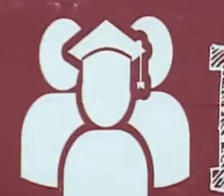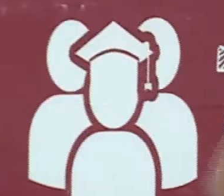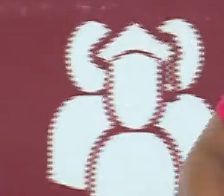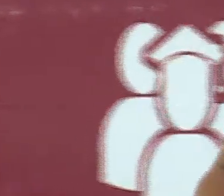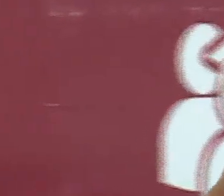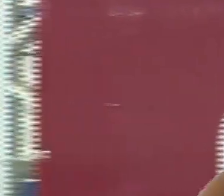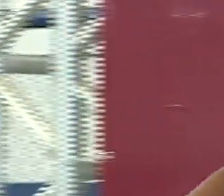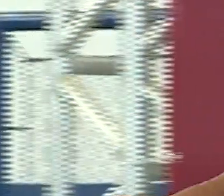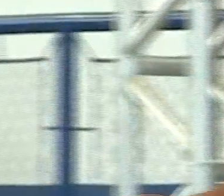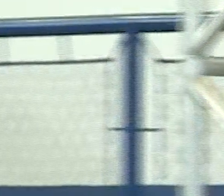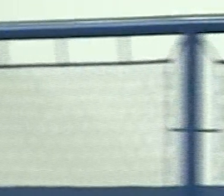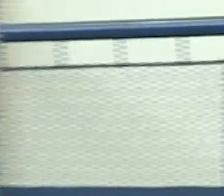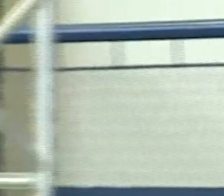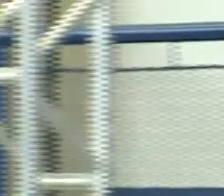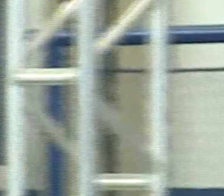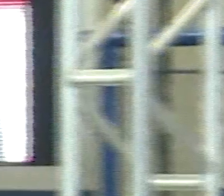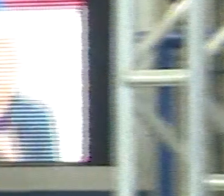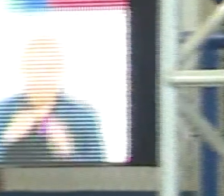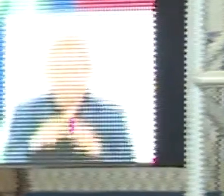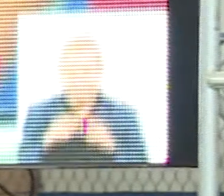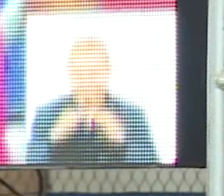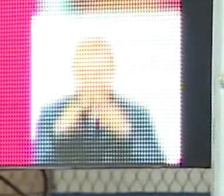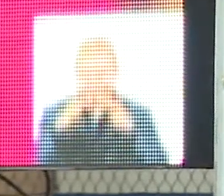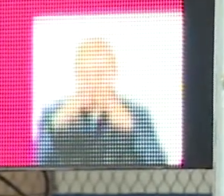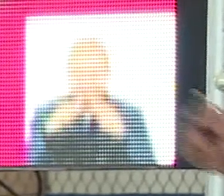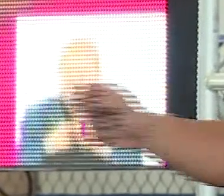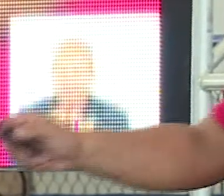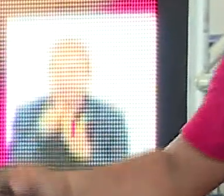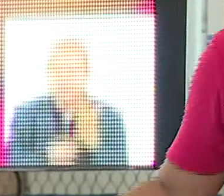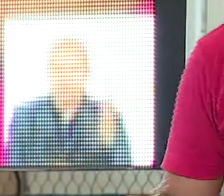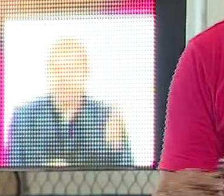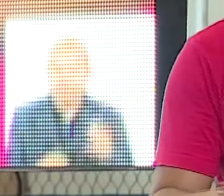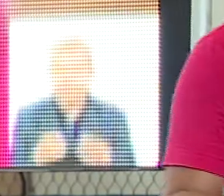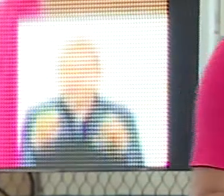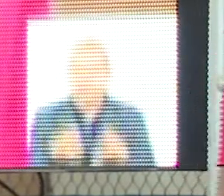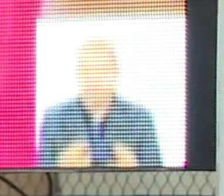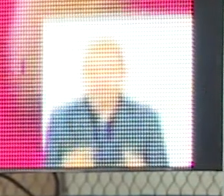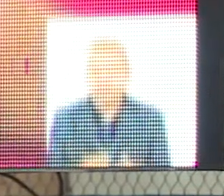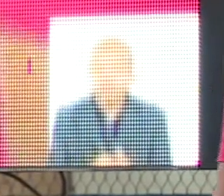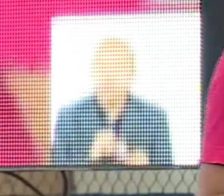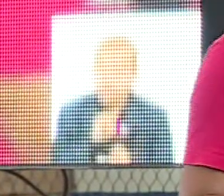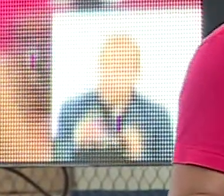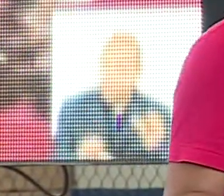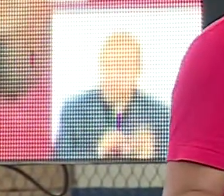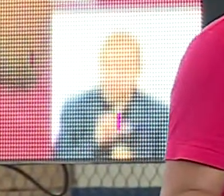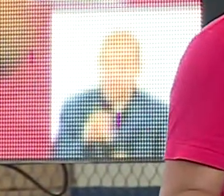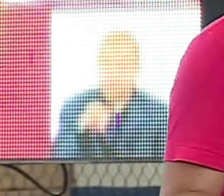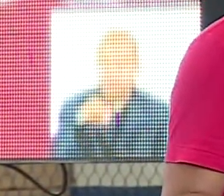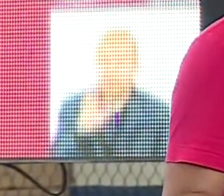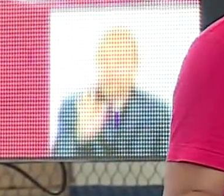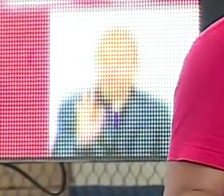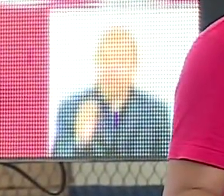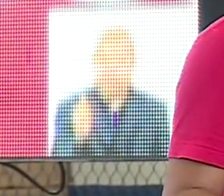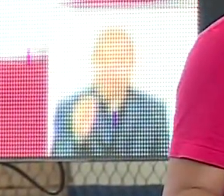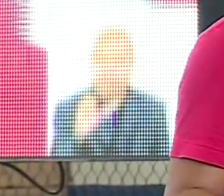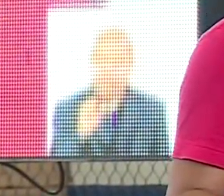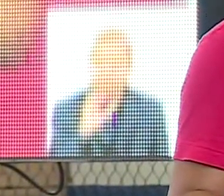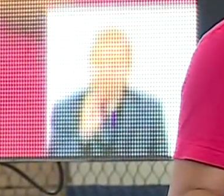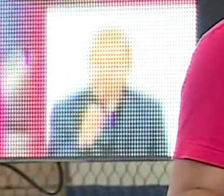fase. Isso aqui você tem que saber. Estados físicos estudados no ensino médio, quais são eles?